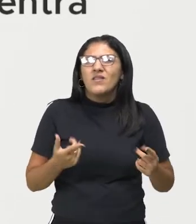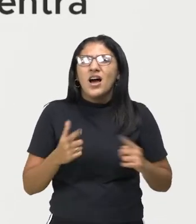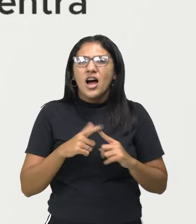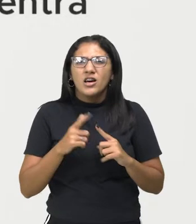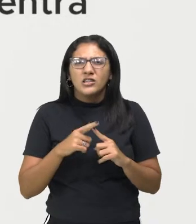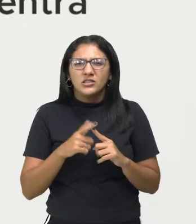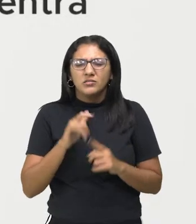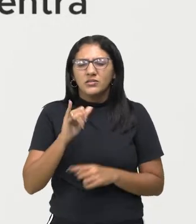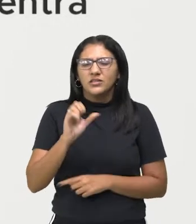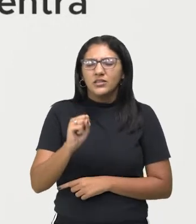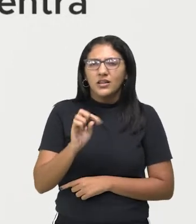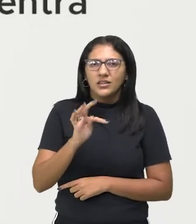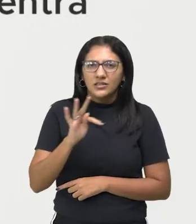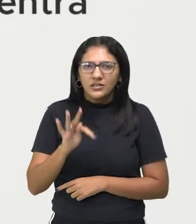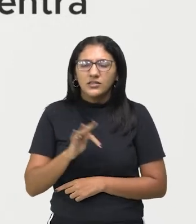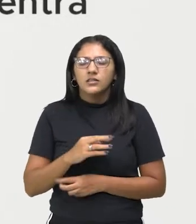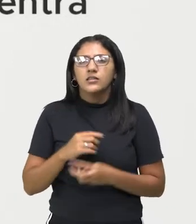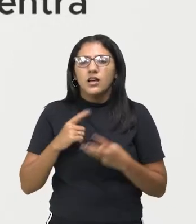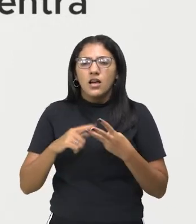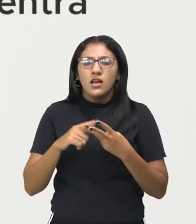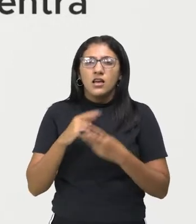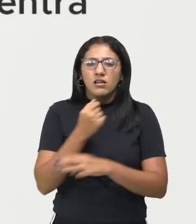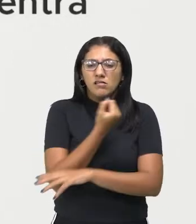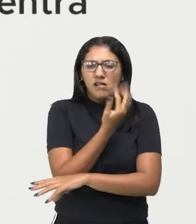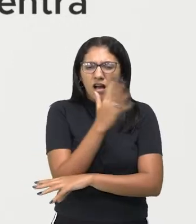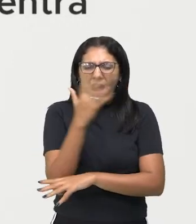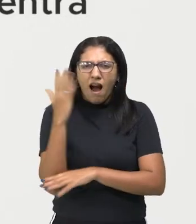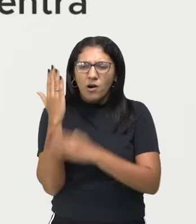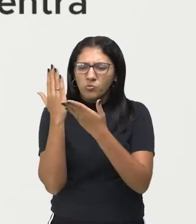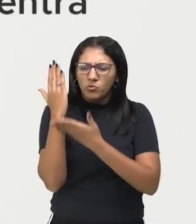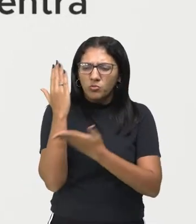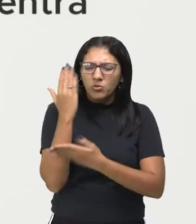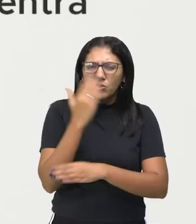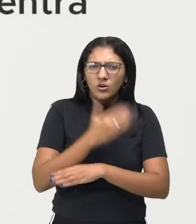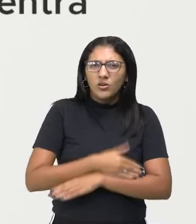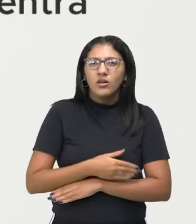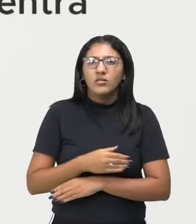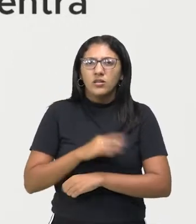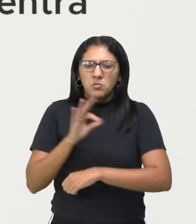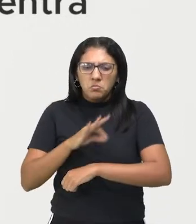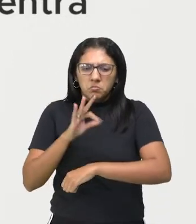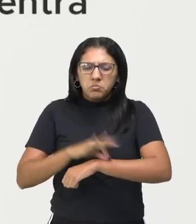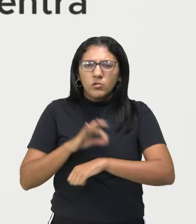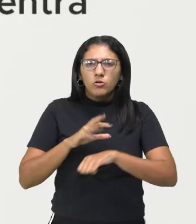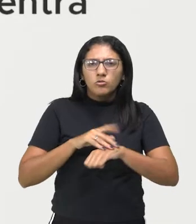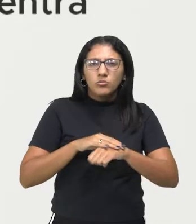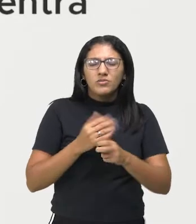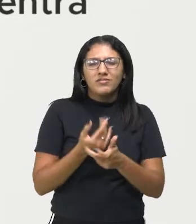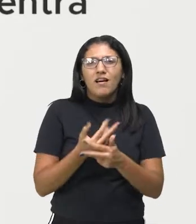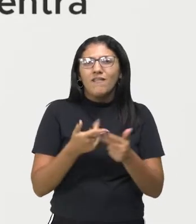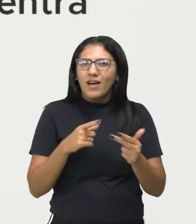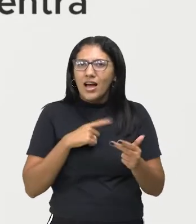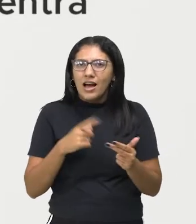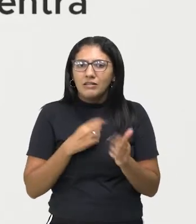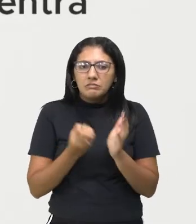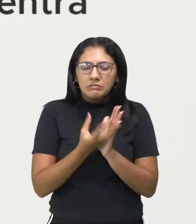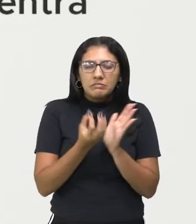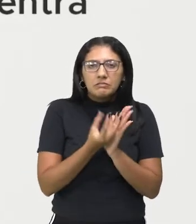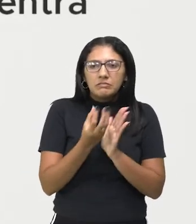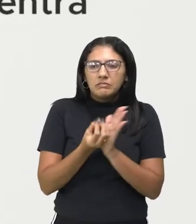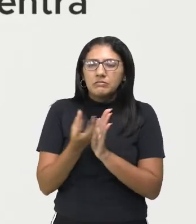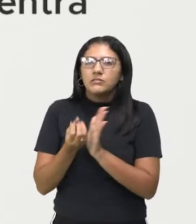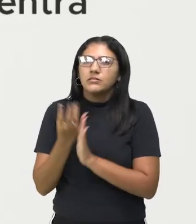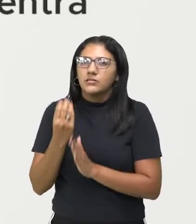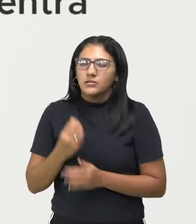o desmatamento fez com que os insetos, a malária, a febre amarela e a dengue, eles conseguissem se proliferar com mais